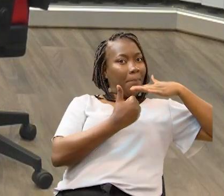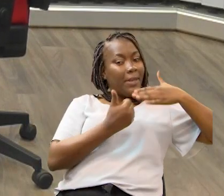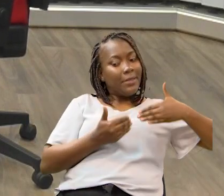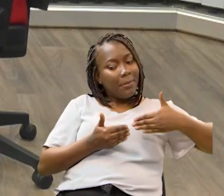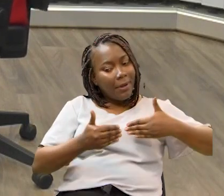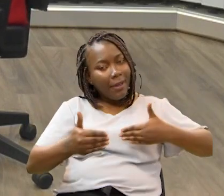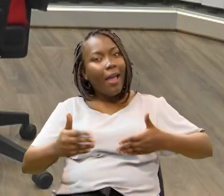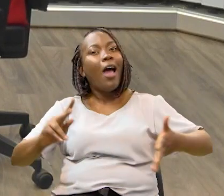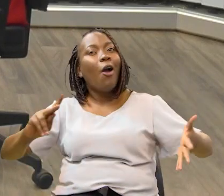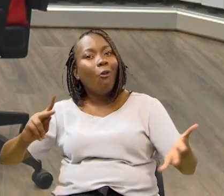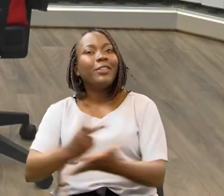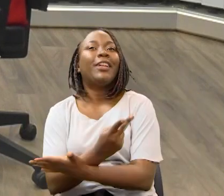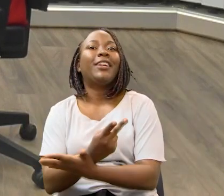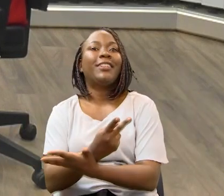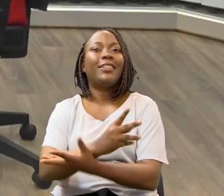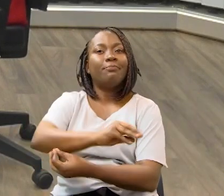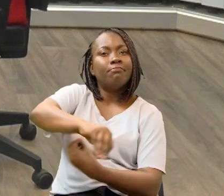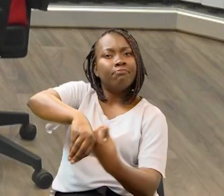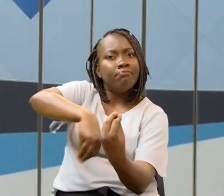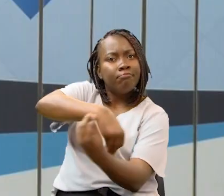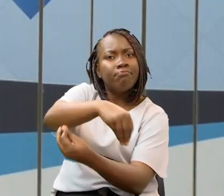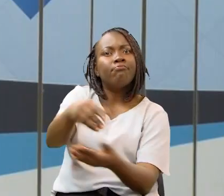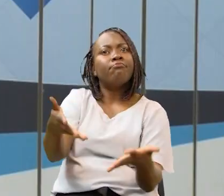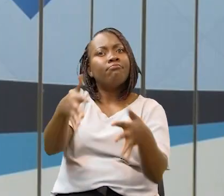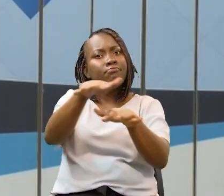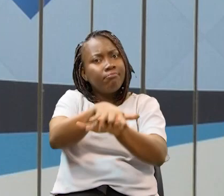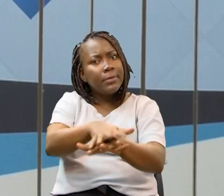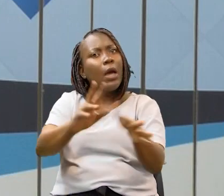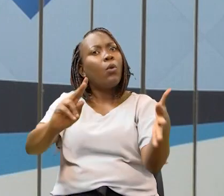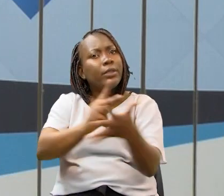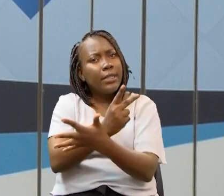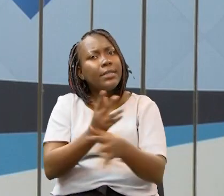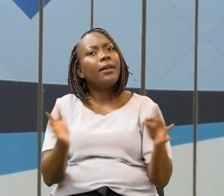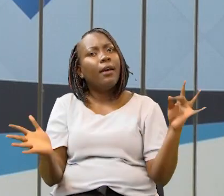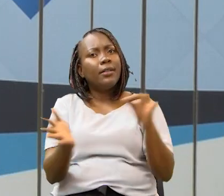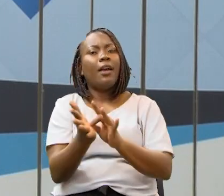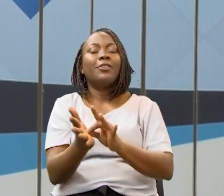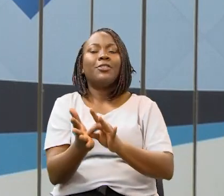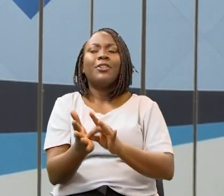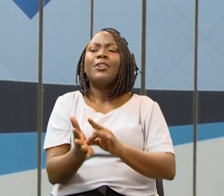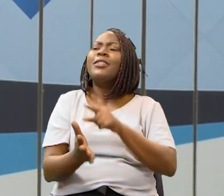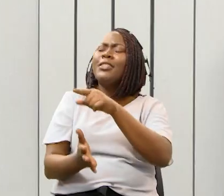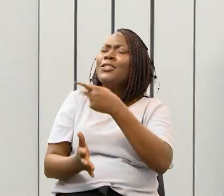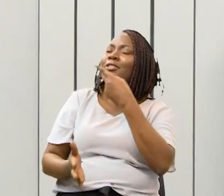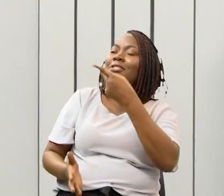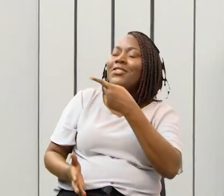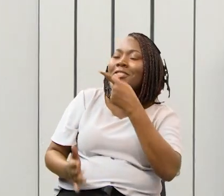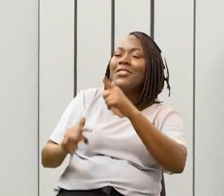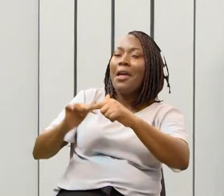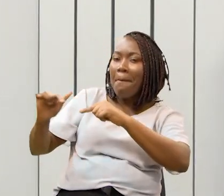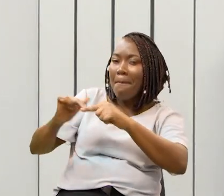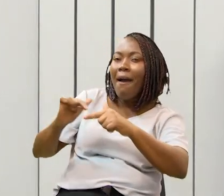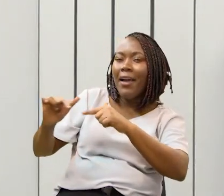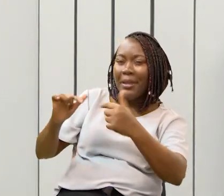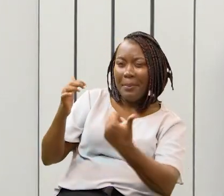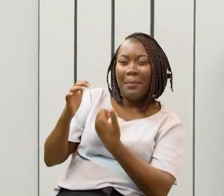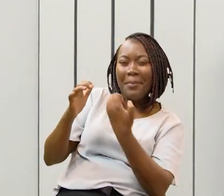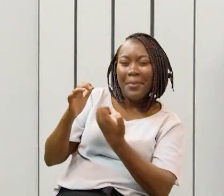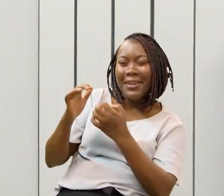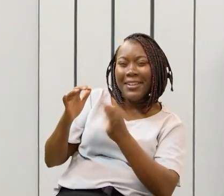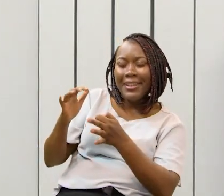isso de fato aconteça, para que essa diversidade e inclusão aconteça na realidade. Você disse que trabalha com empresas,